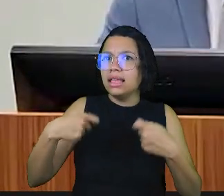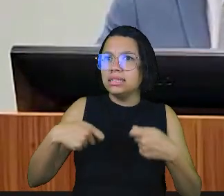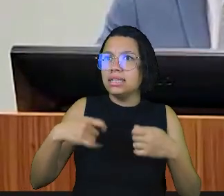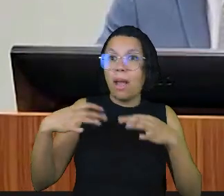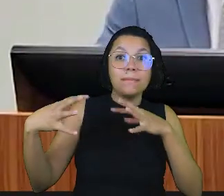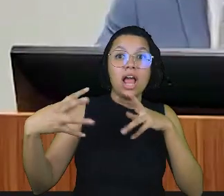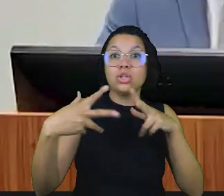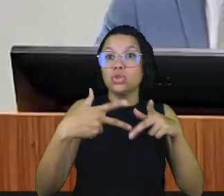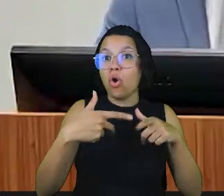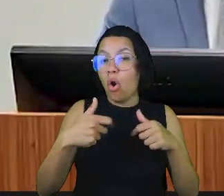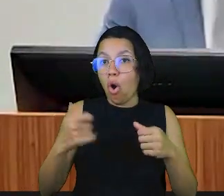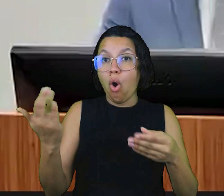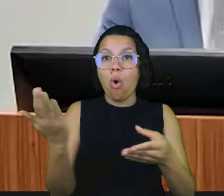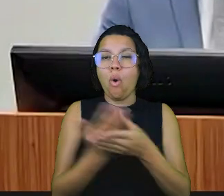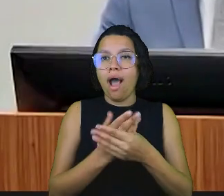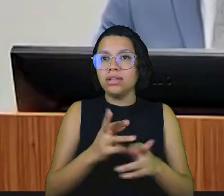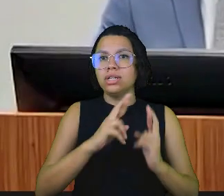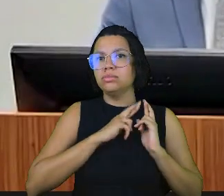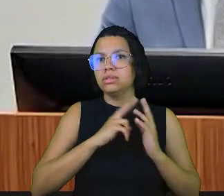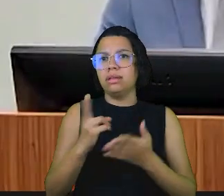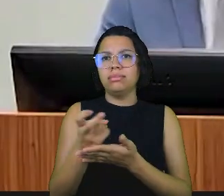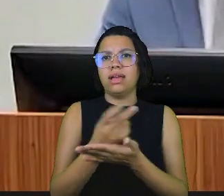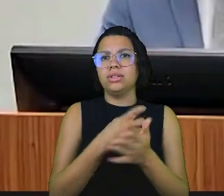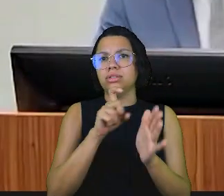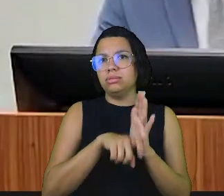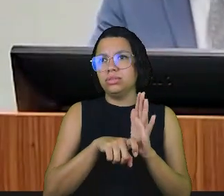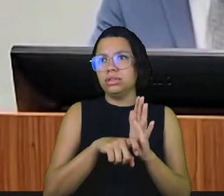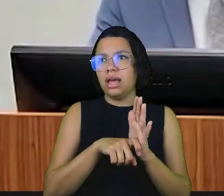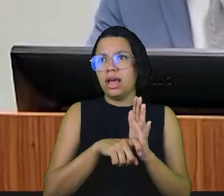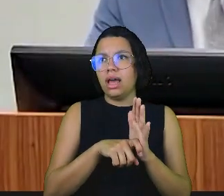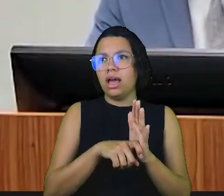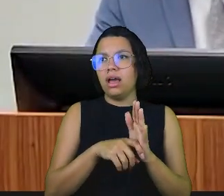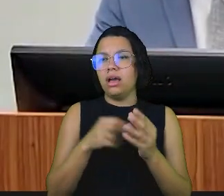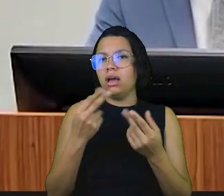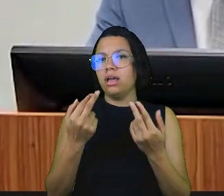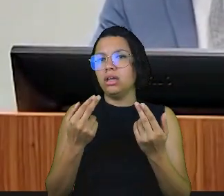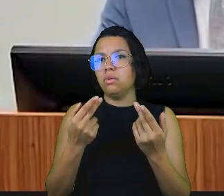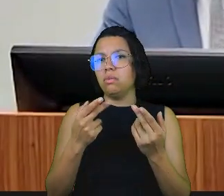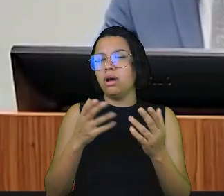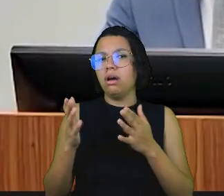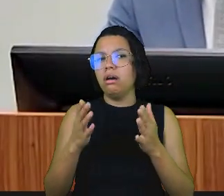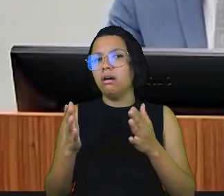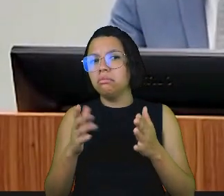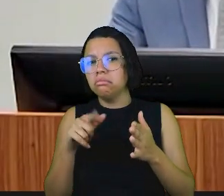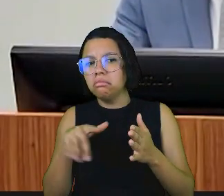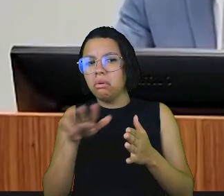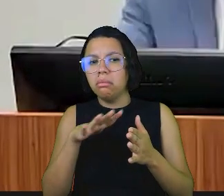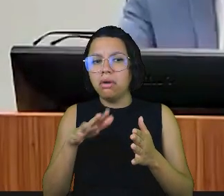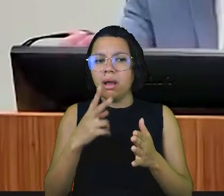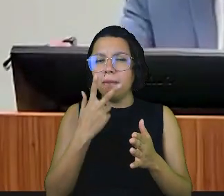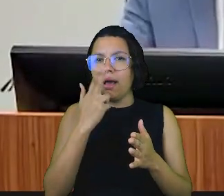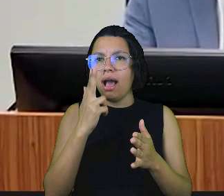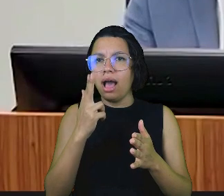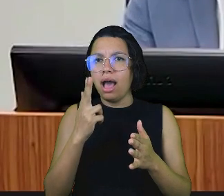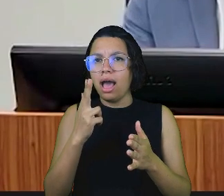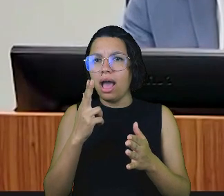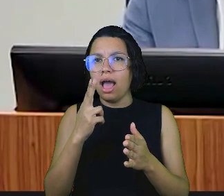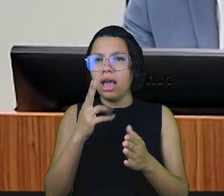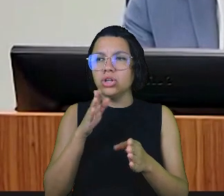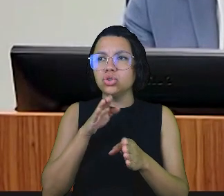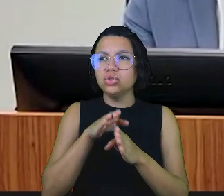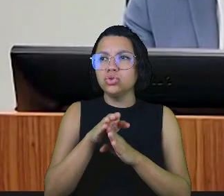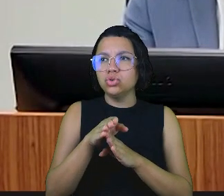responsabilidade tributária, como em determinado momento parece sugerir o acórdão produzido por essa corte,